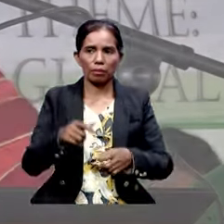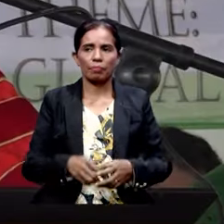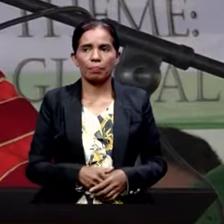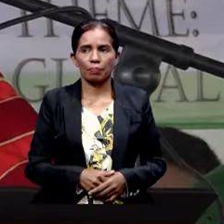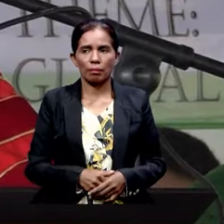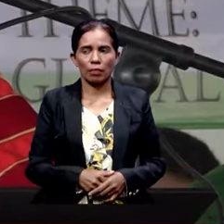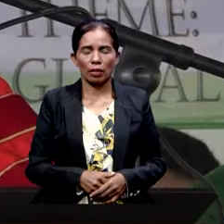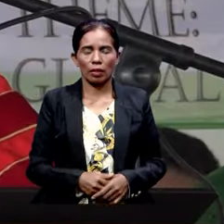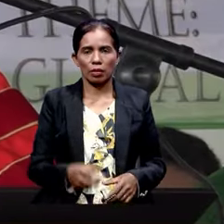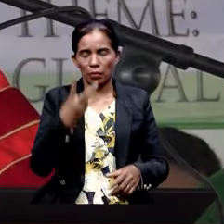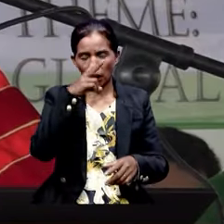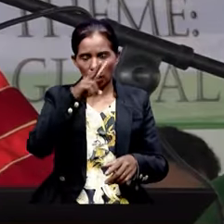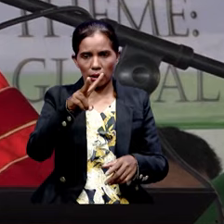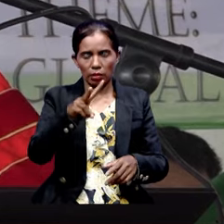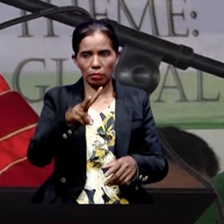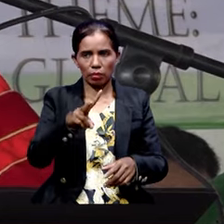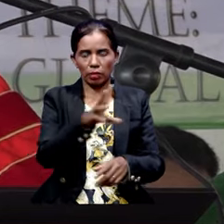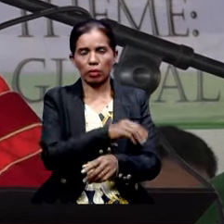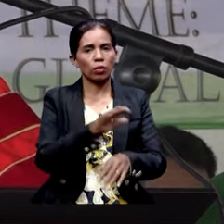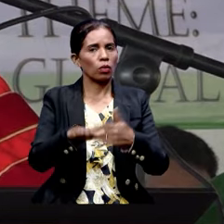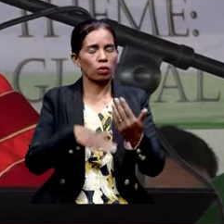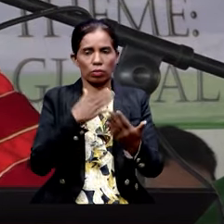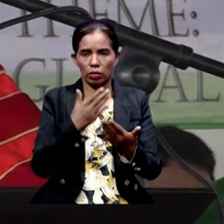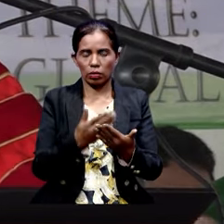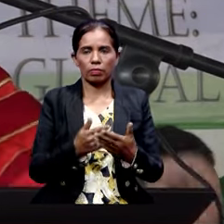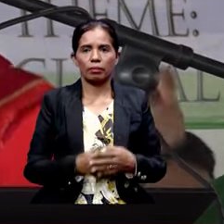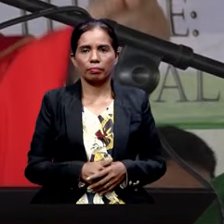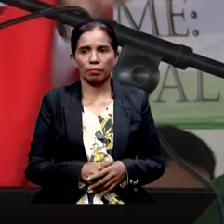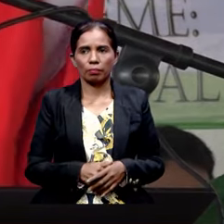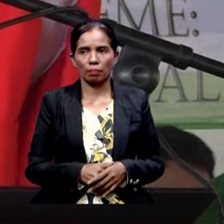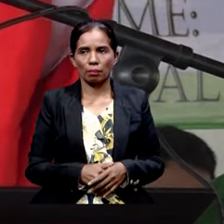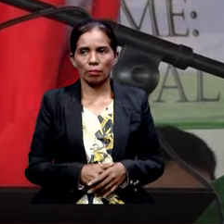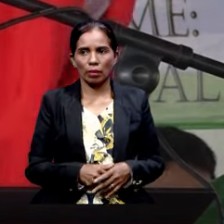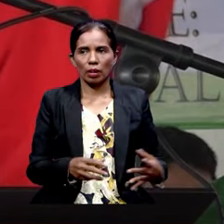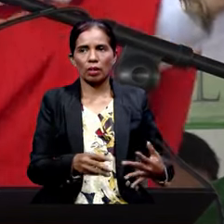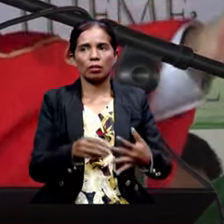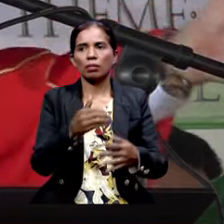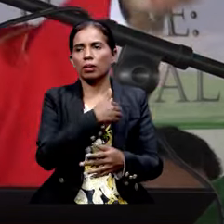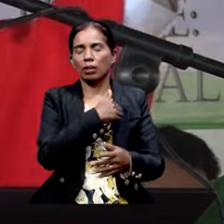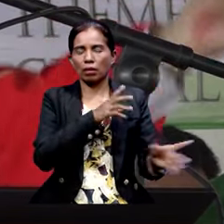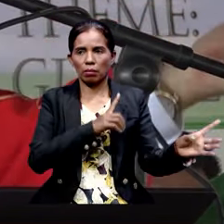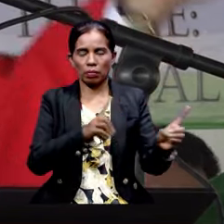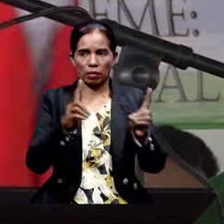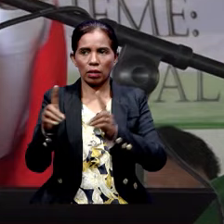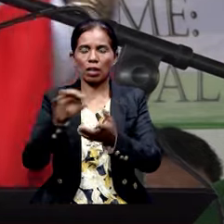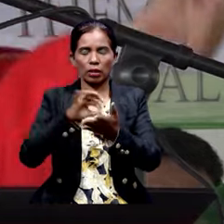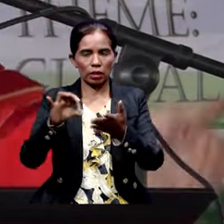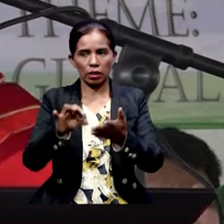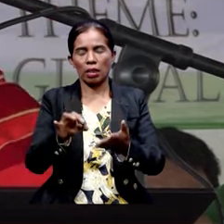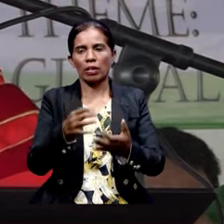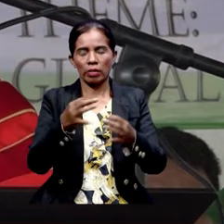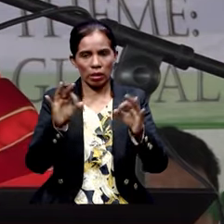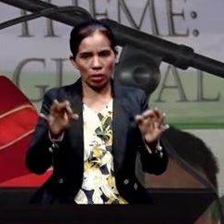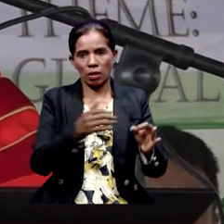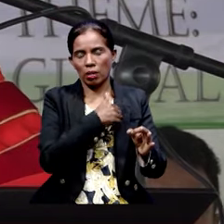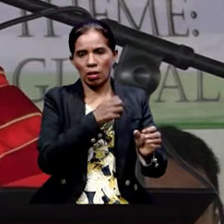a Bela, né, revisão para boa tutora. Leliu se irá ver se dá o que implementa, né? Assim não tem, mas ver se dá o que